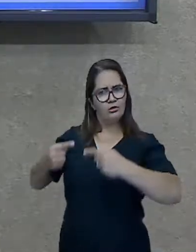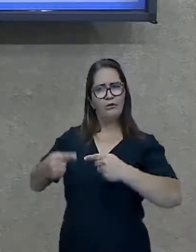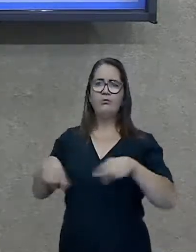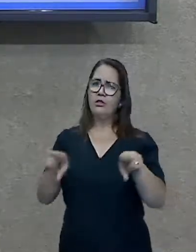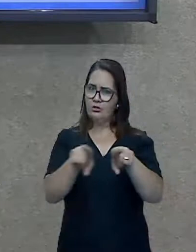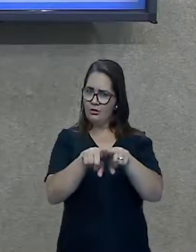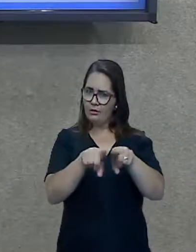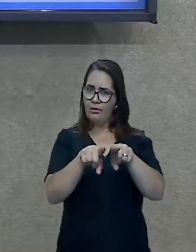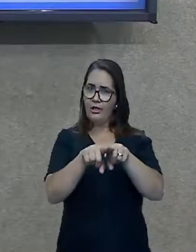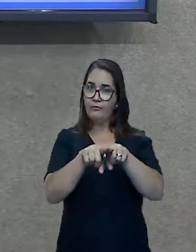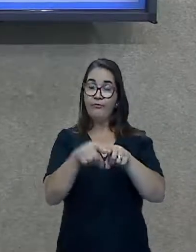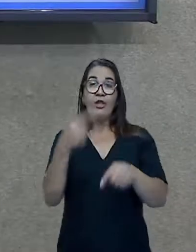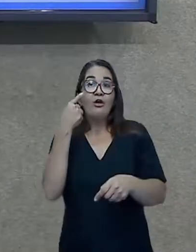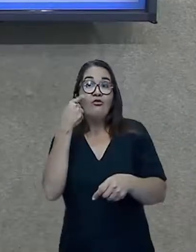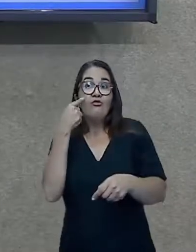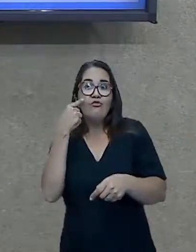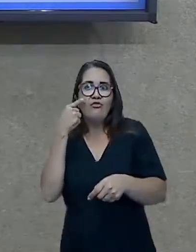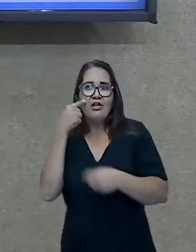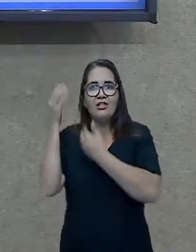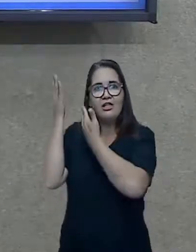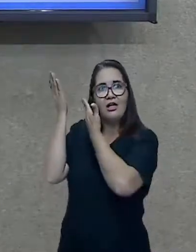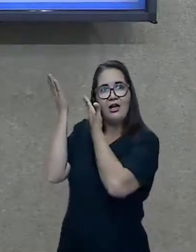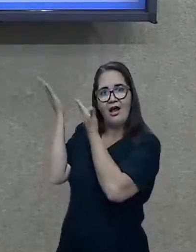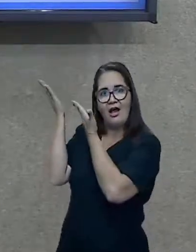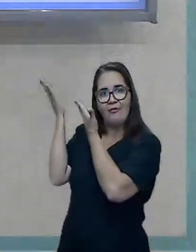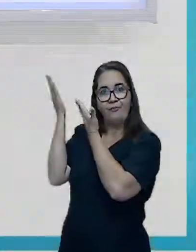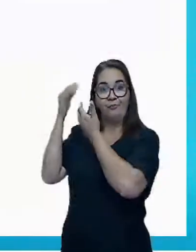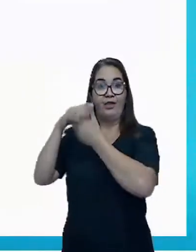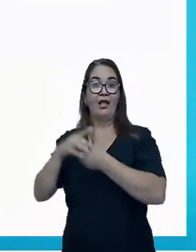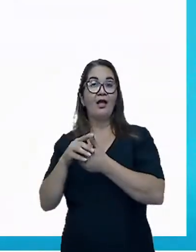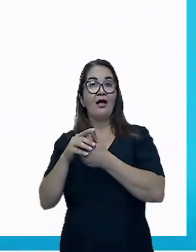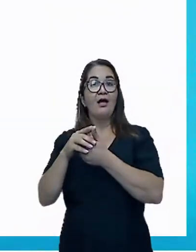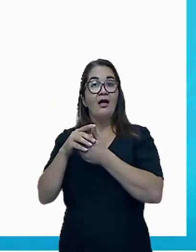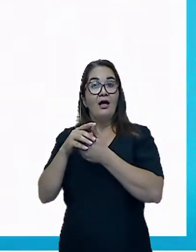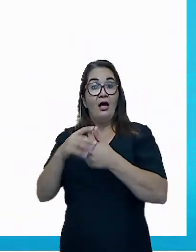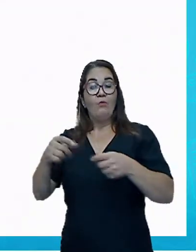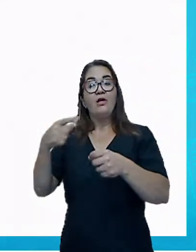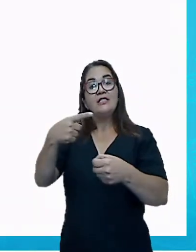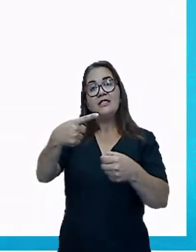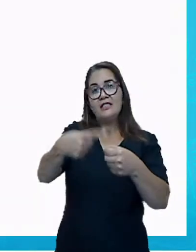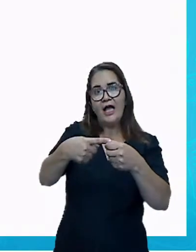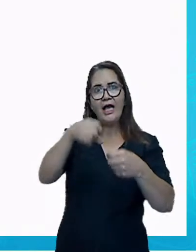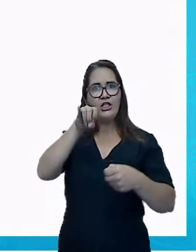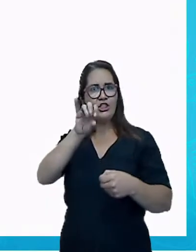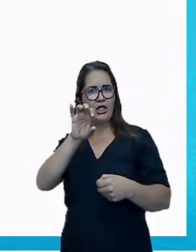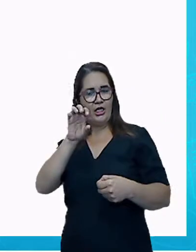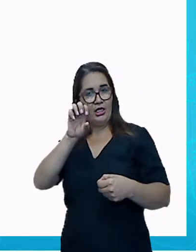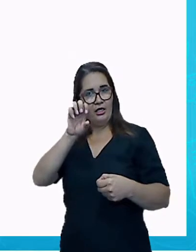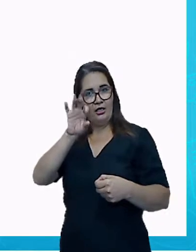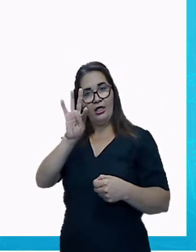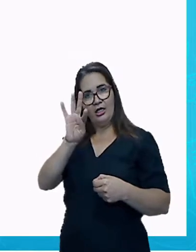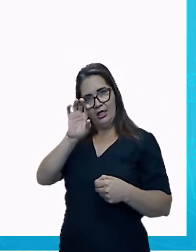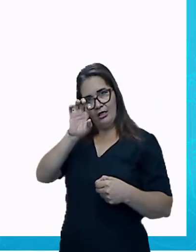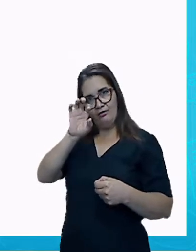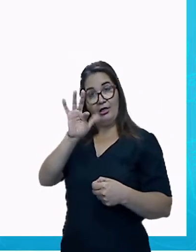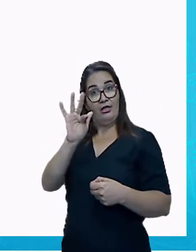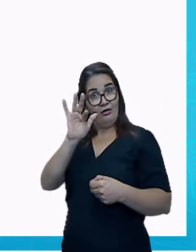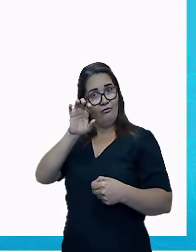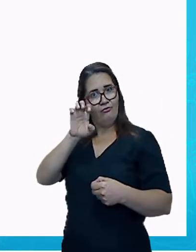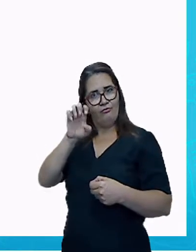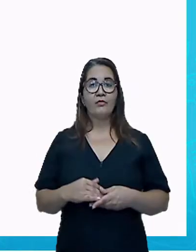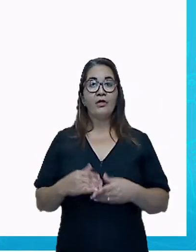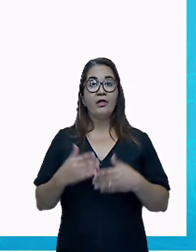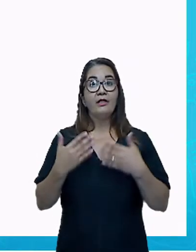Ifé era uma cidade sagrada dos Iorubás. E sua capital religiosa, até hoje, vista como o umbigo do